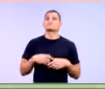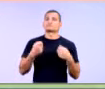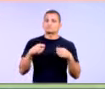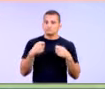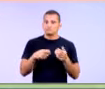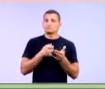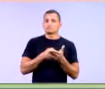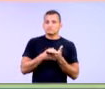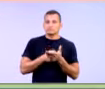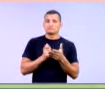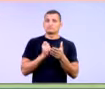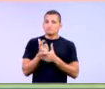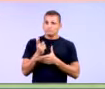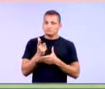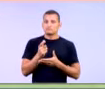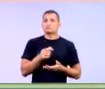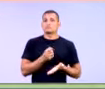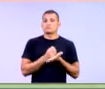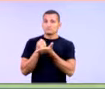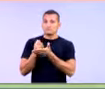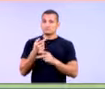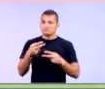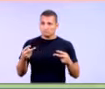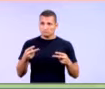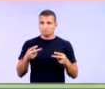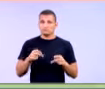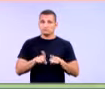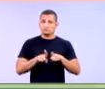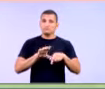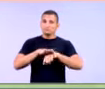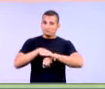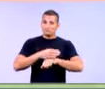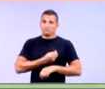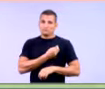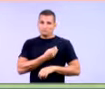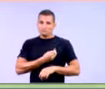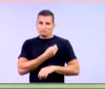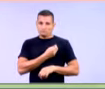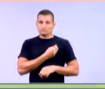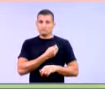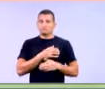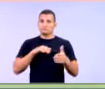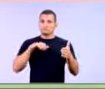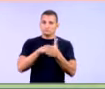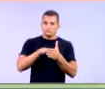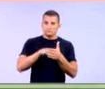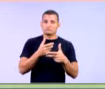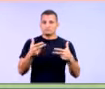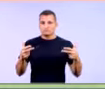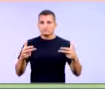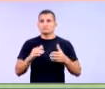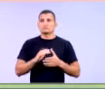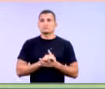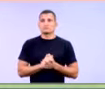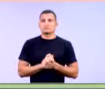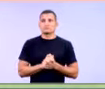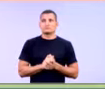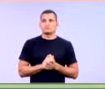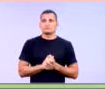bolsa e conceder benefício. E também garantir o seguro de vida contra acidentes pessoais.